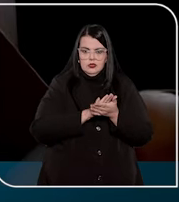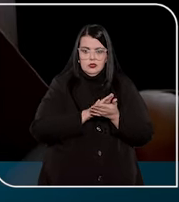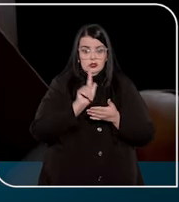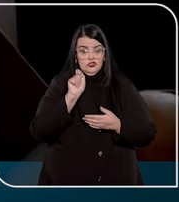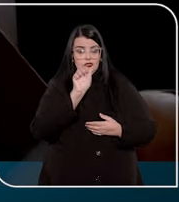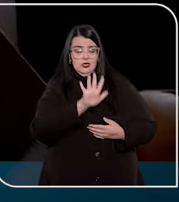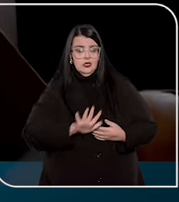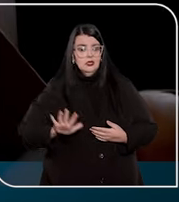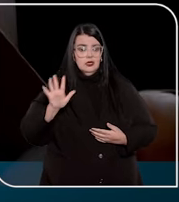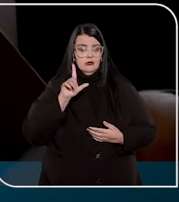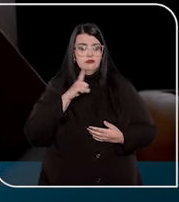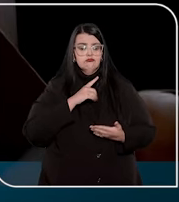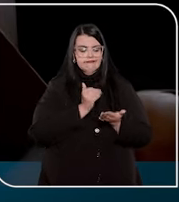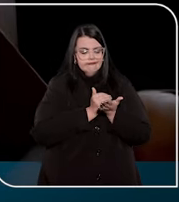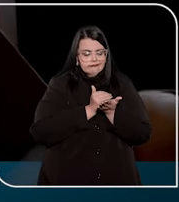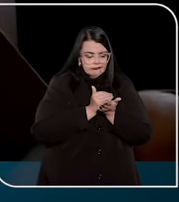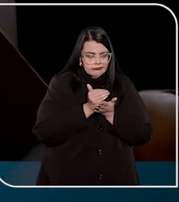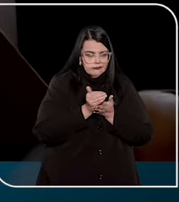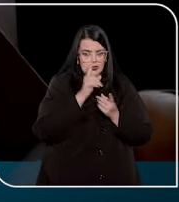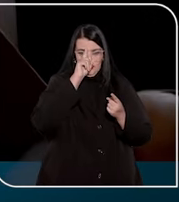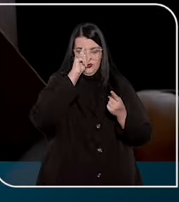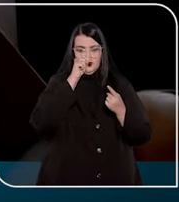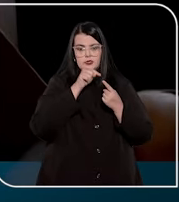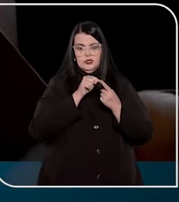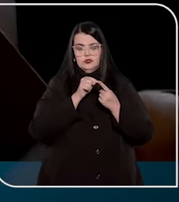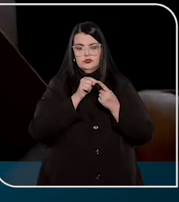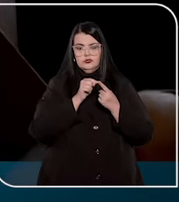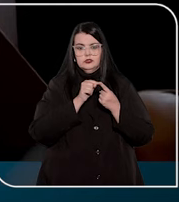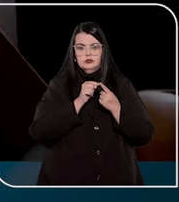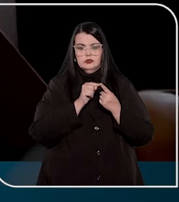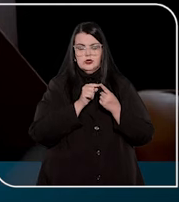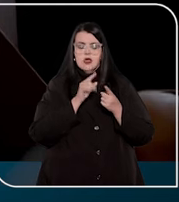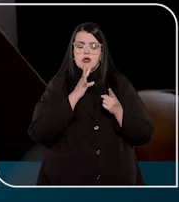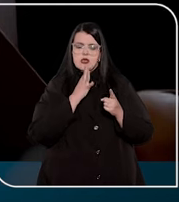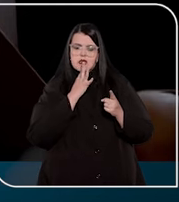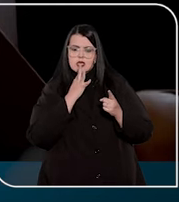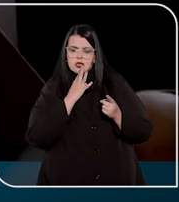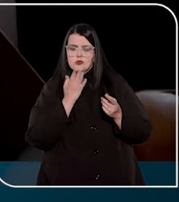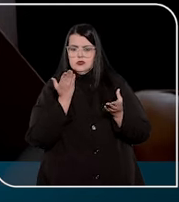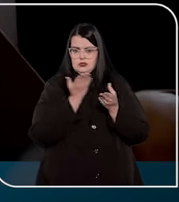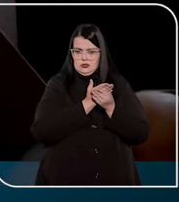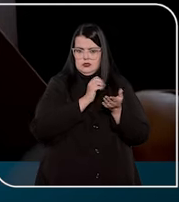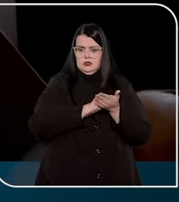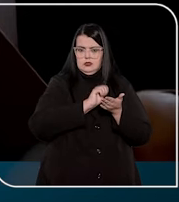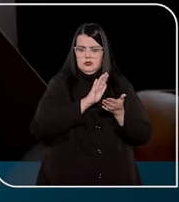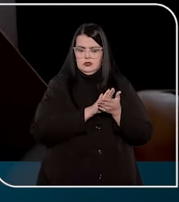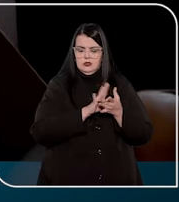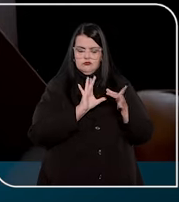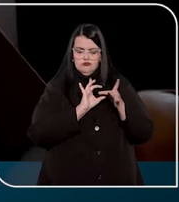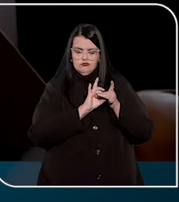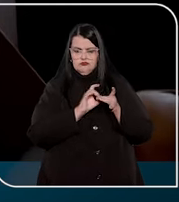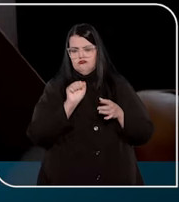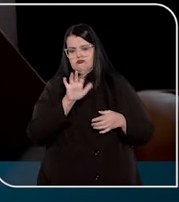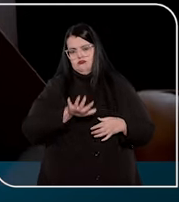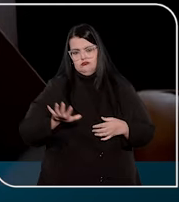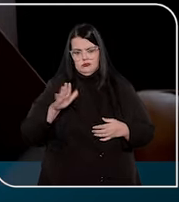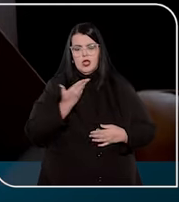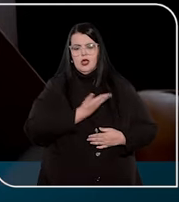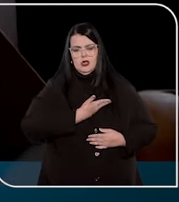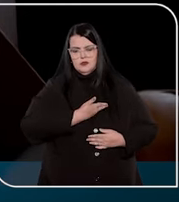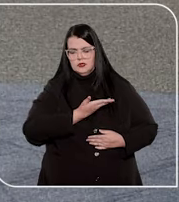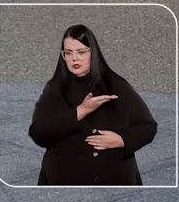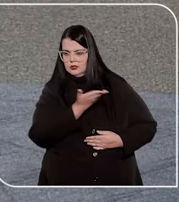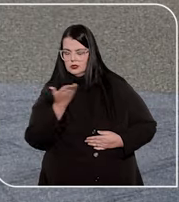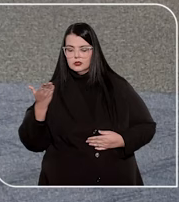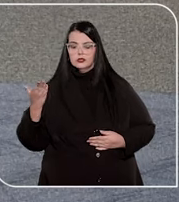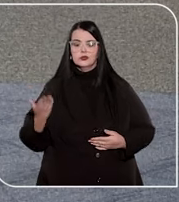surgiu justamente com o objetivo de reconhecer, gente, algo, amigos que estão nos assistindo, o pessoal aí